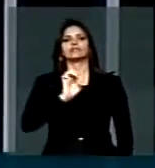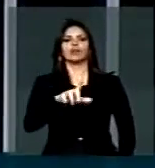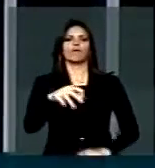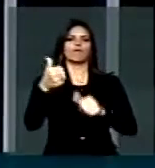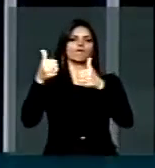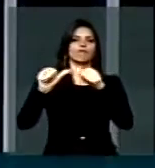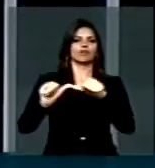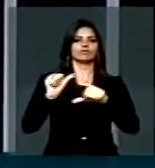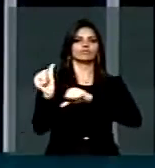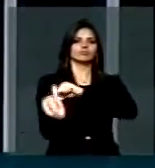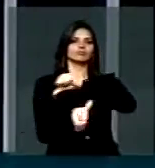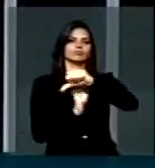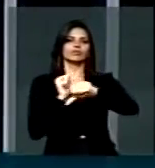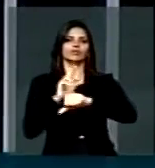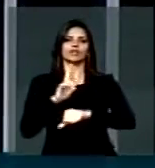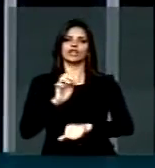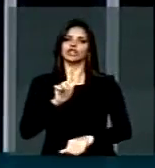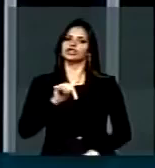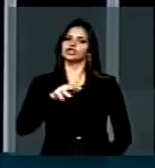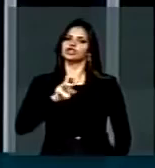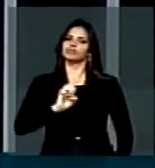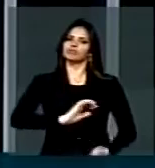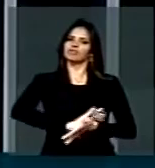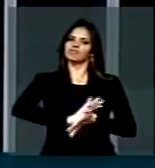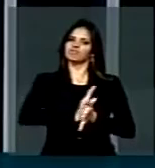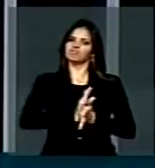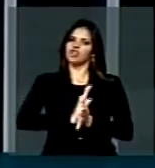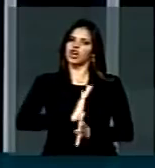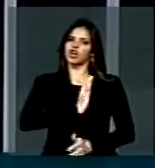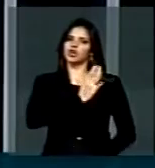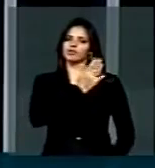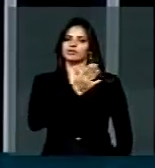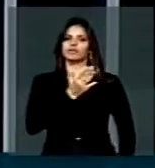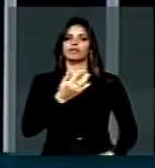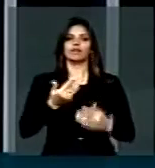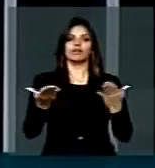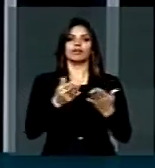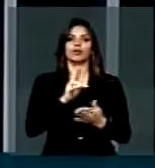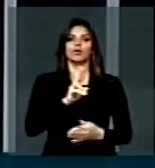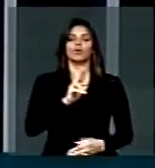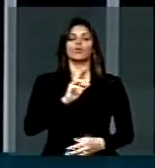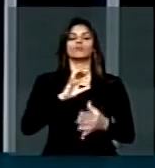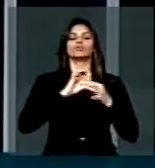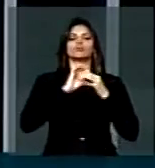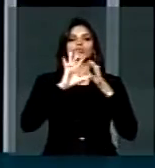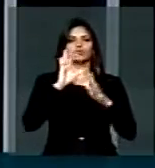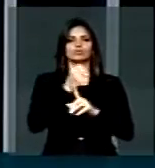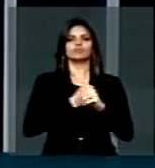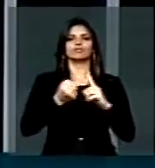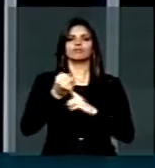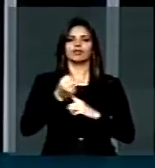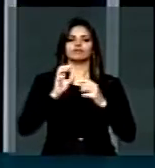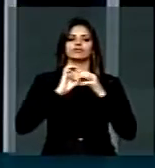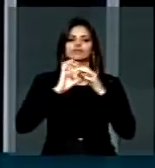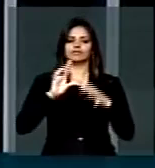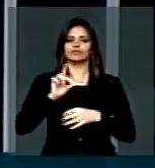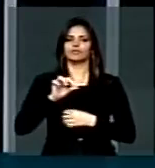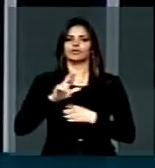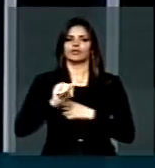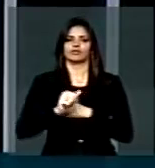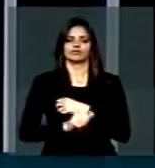de transição daquele regime racista para uma sociedade livre e democrática.